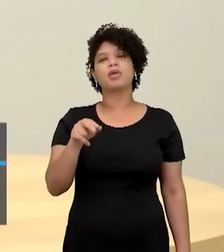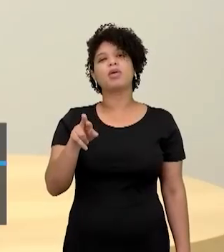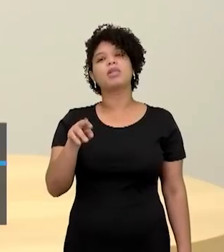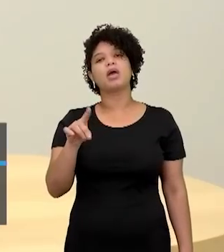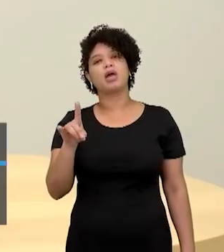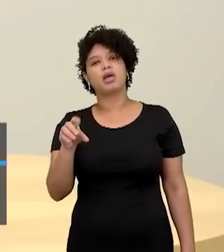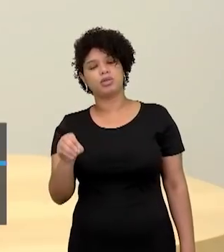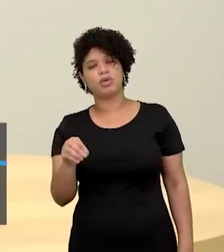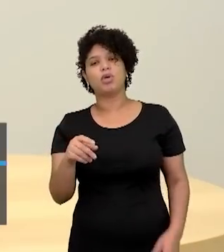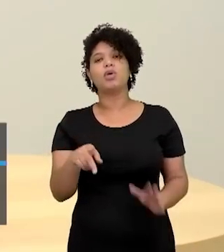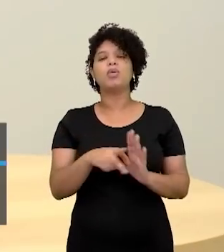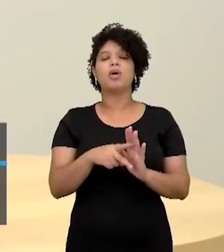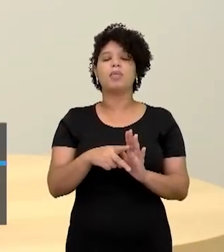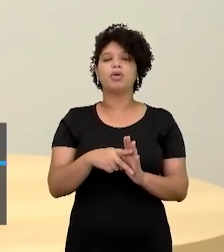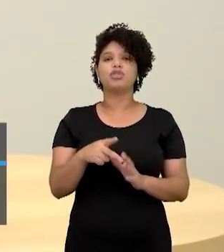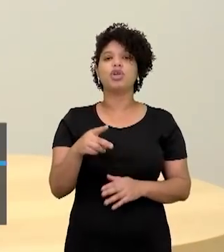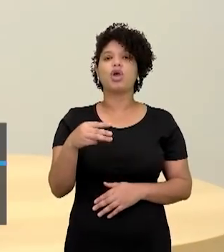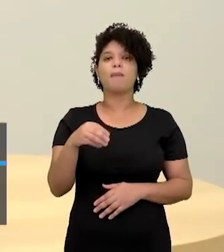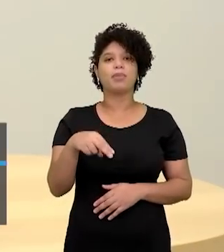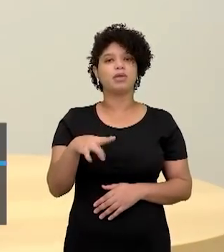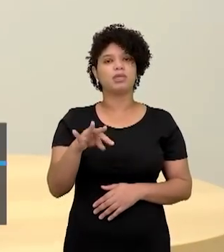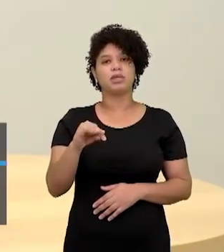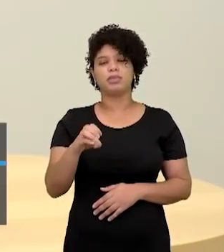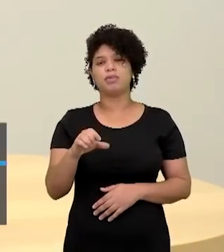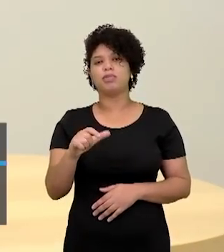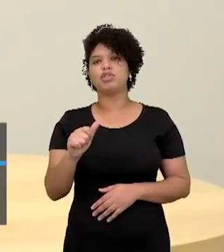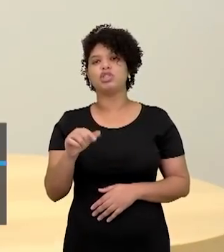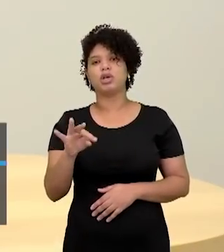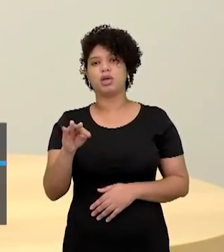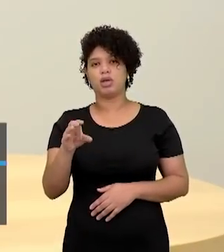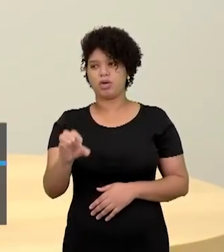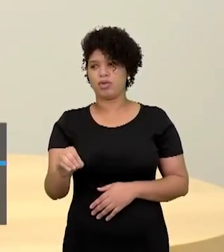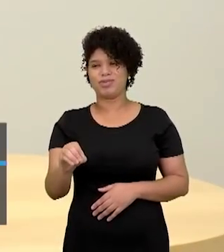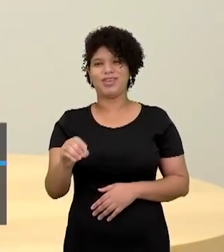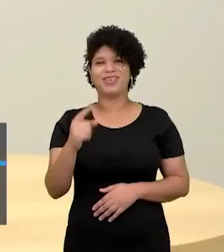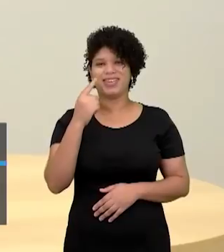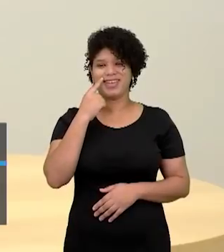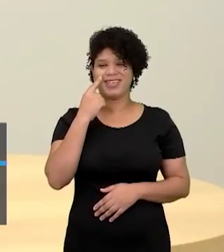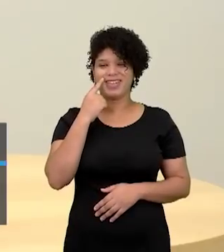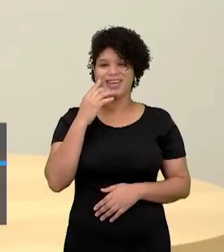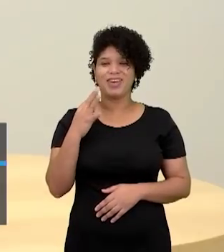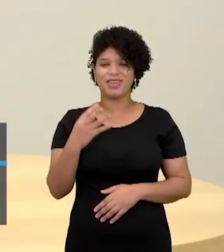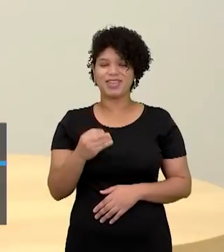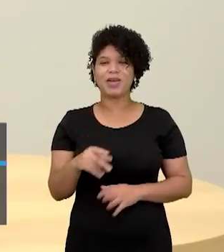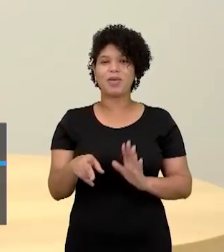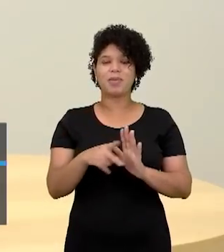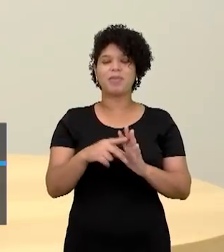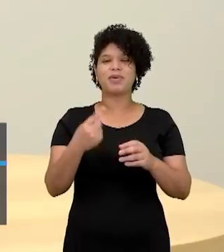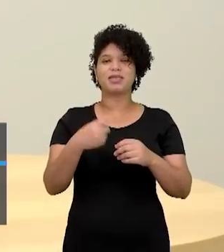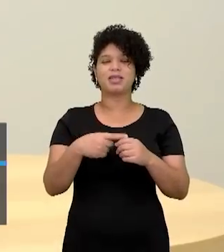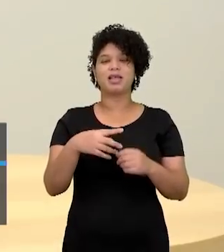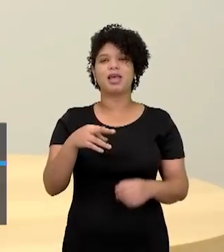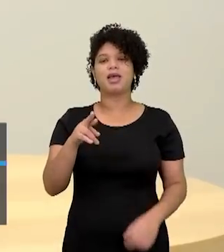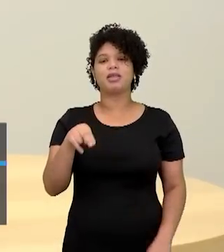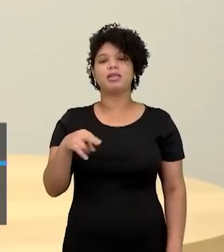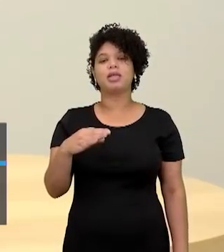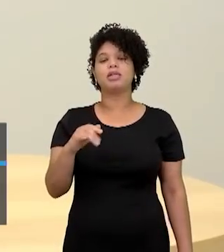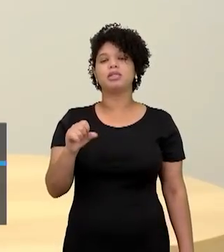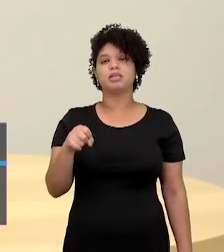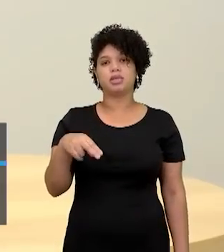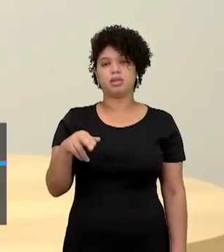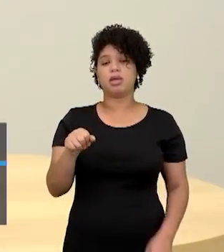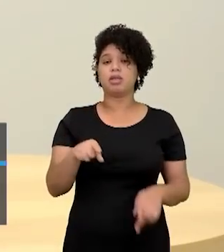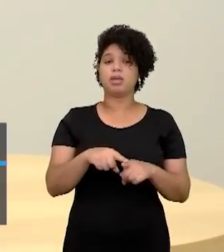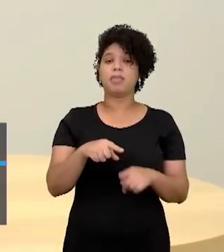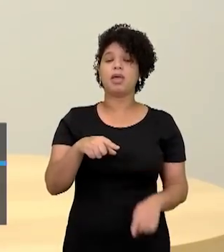Monte Alto, pro aluno Pedro, que é aluno do professor Josimar, lá de Dracena, e para o Kilian, que